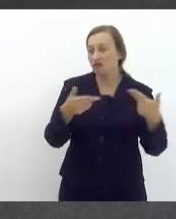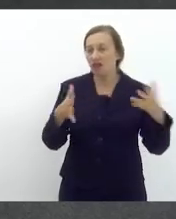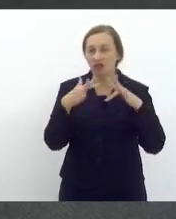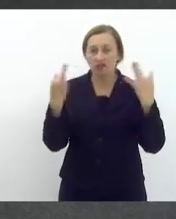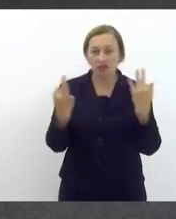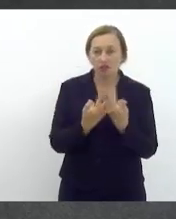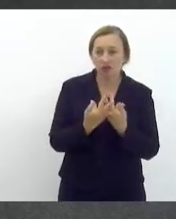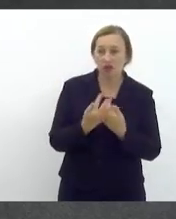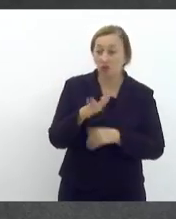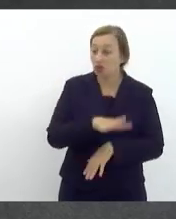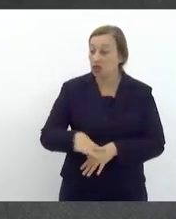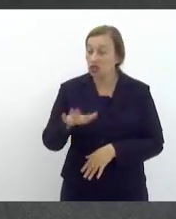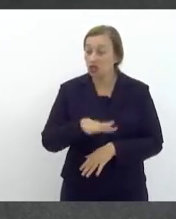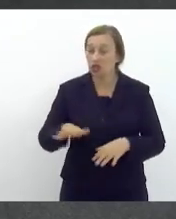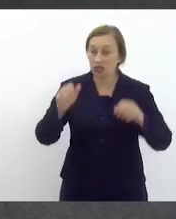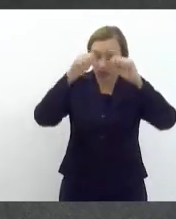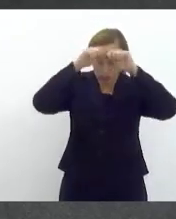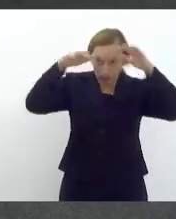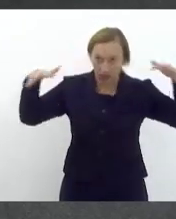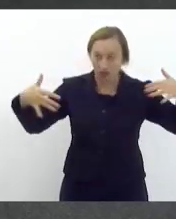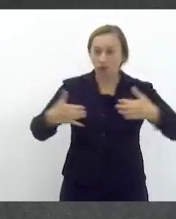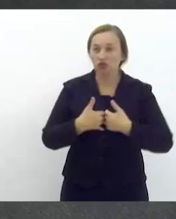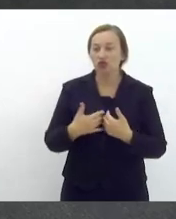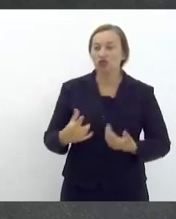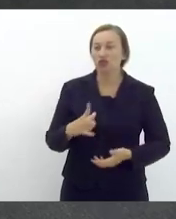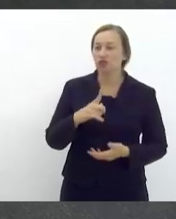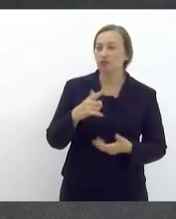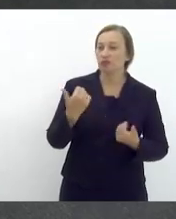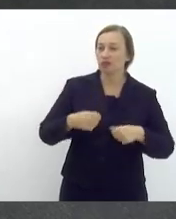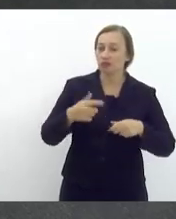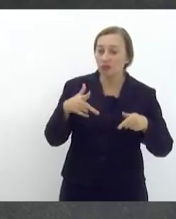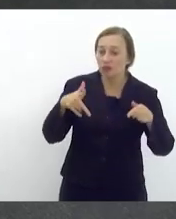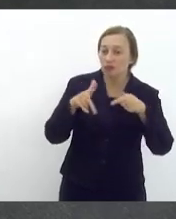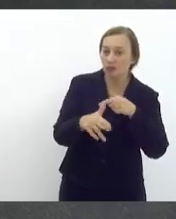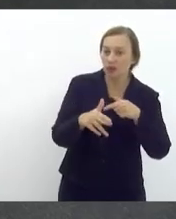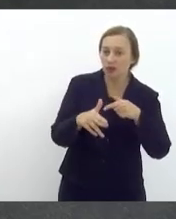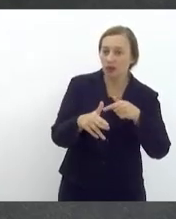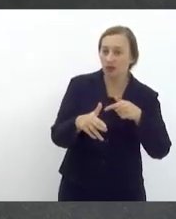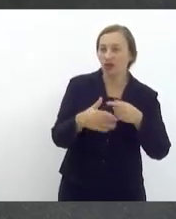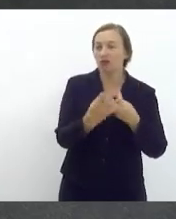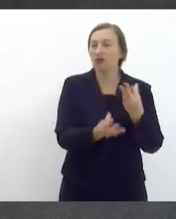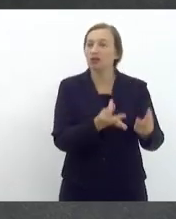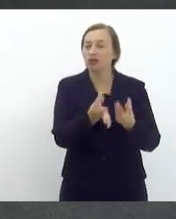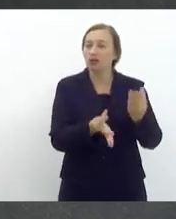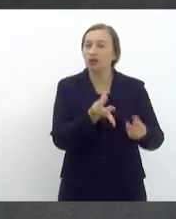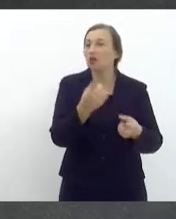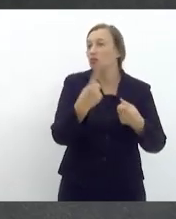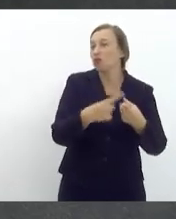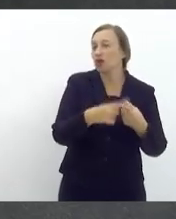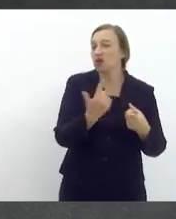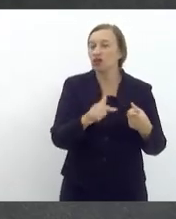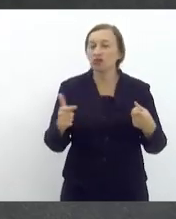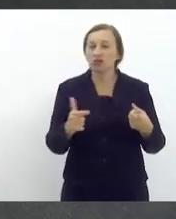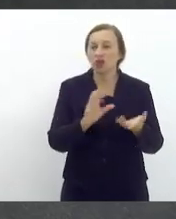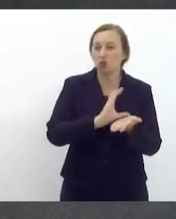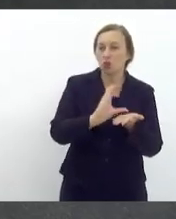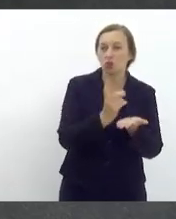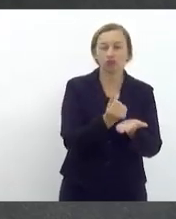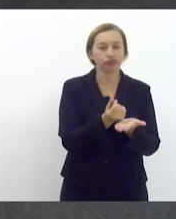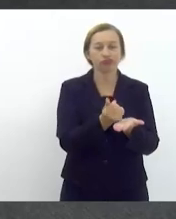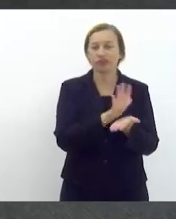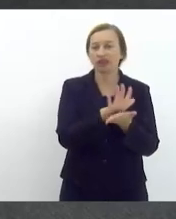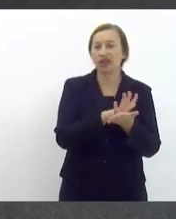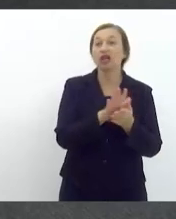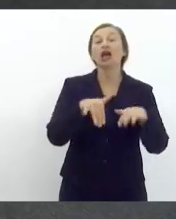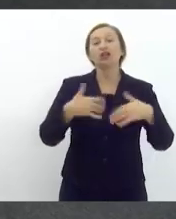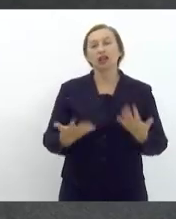com crianças autistas que tiveram que interromper o seu tratamento porque não tem os recursos Então o senhor